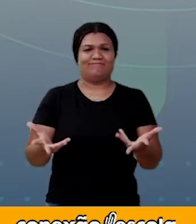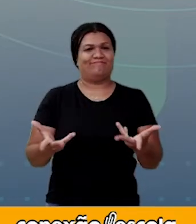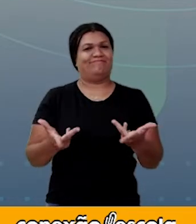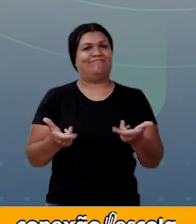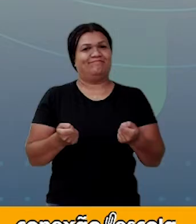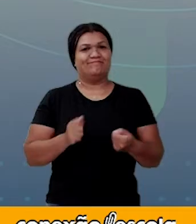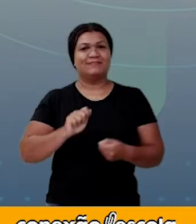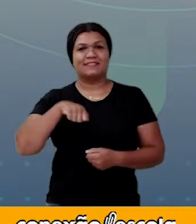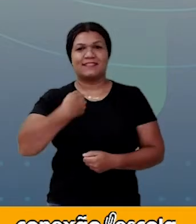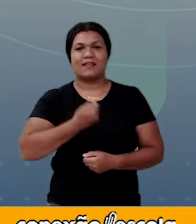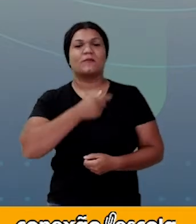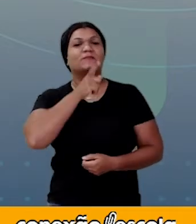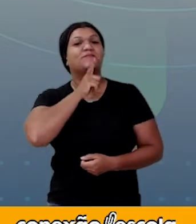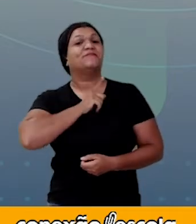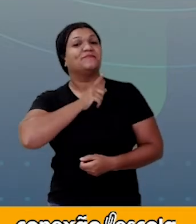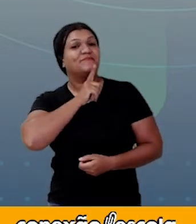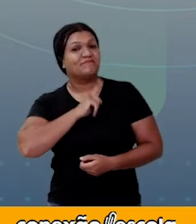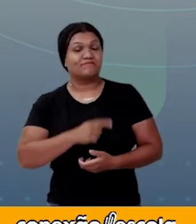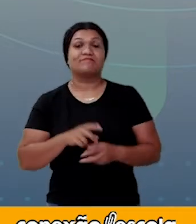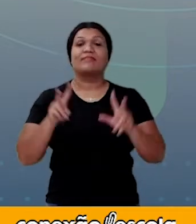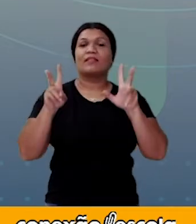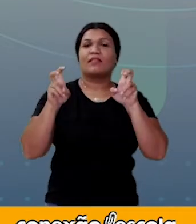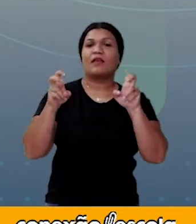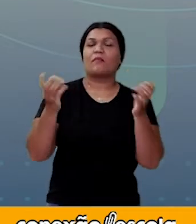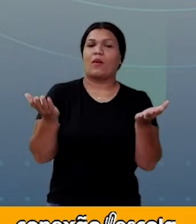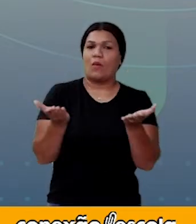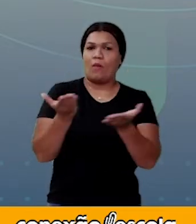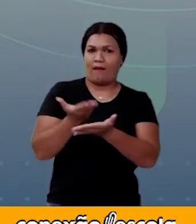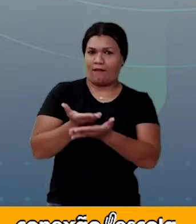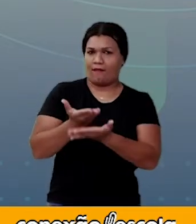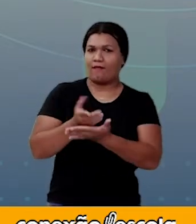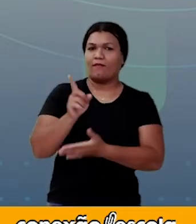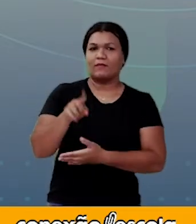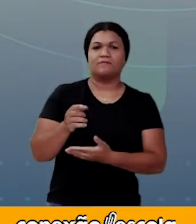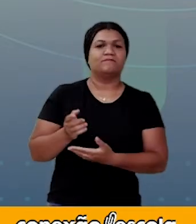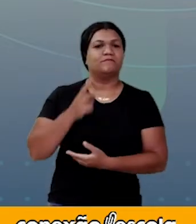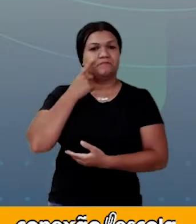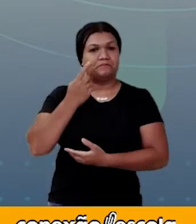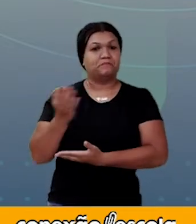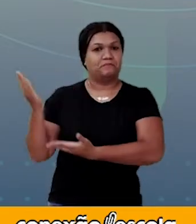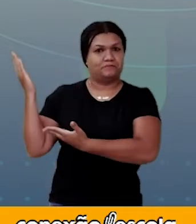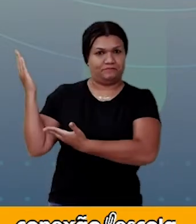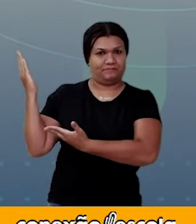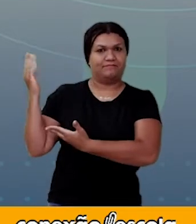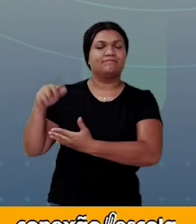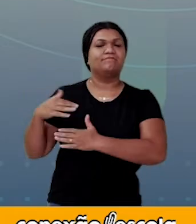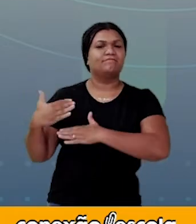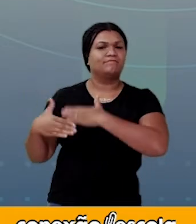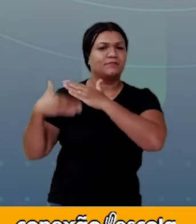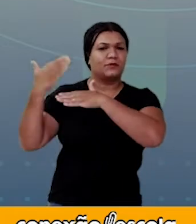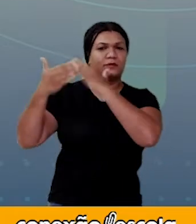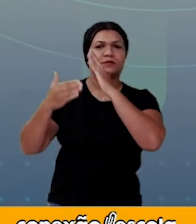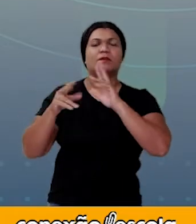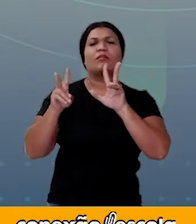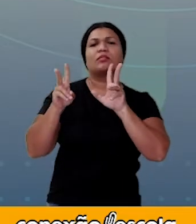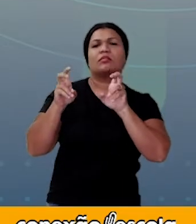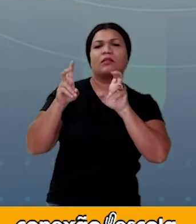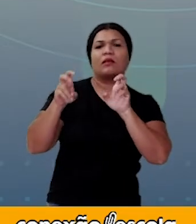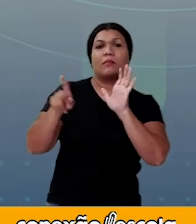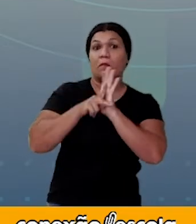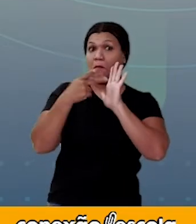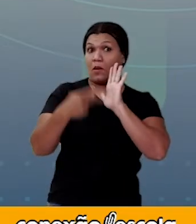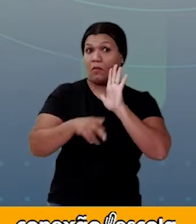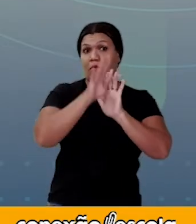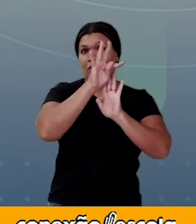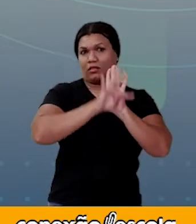queridíssima intérprete, Williane, e o título da nossa aula de hoje é A Progressão Temática